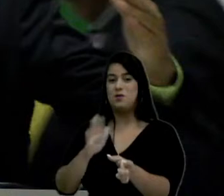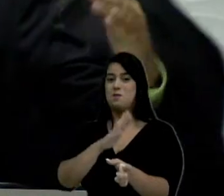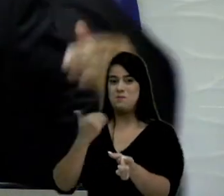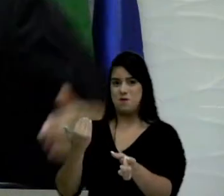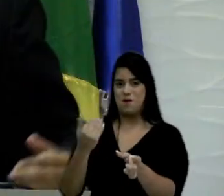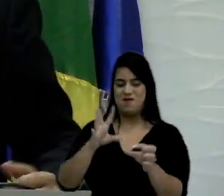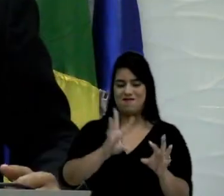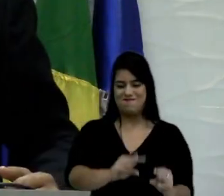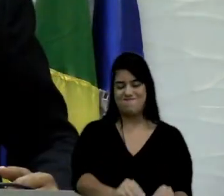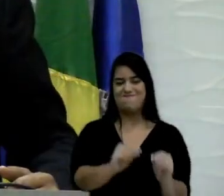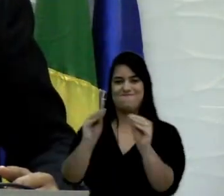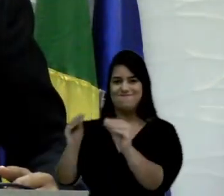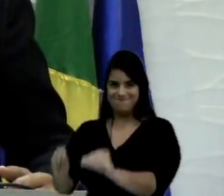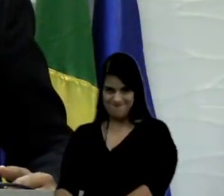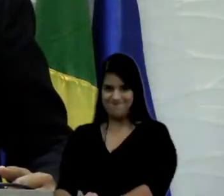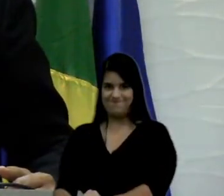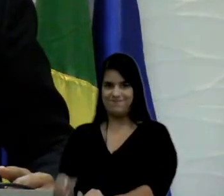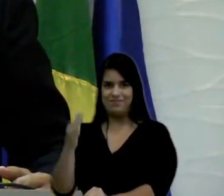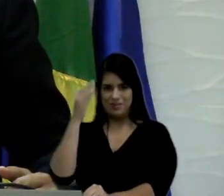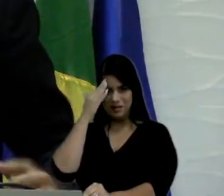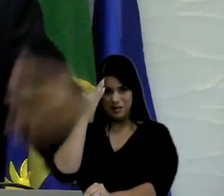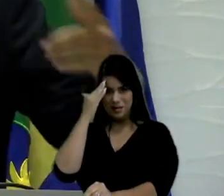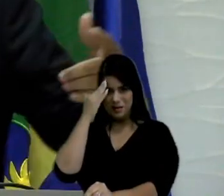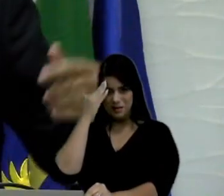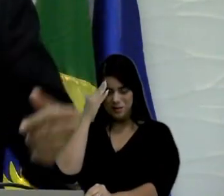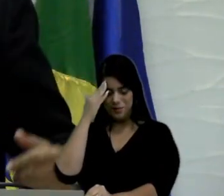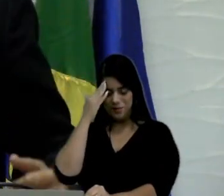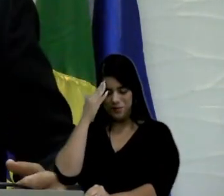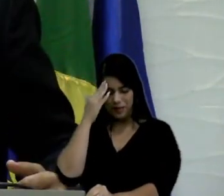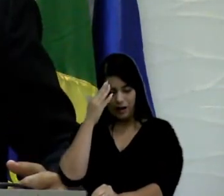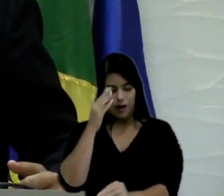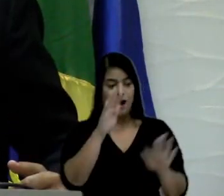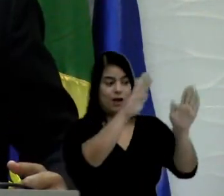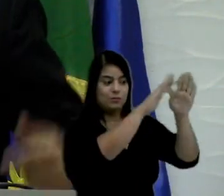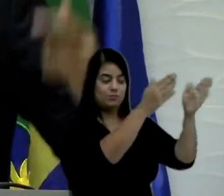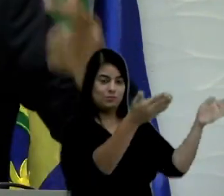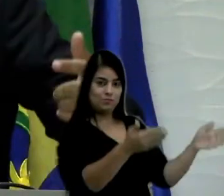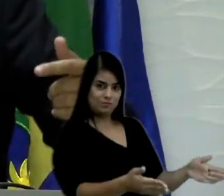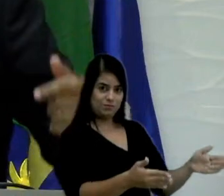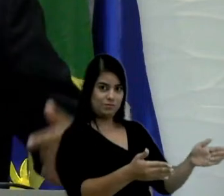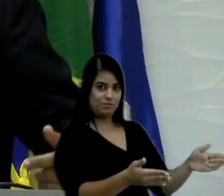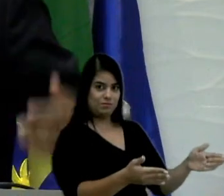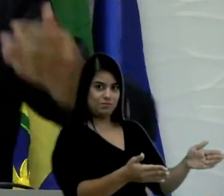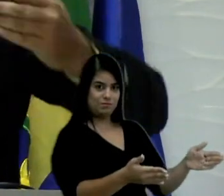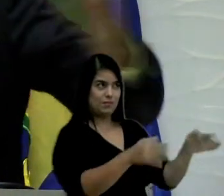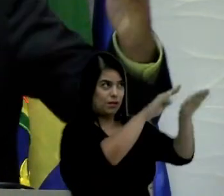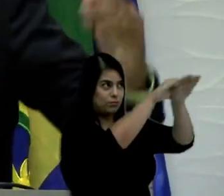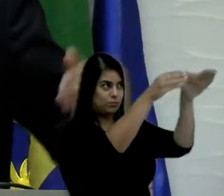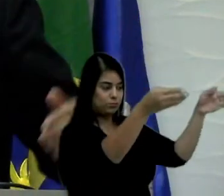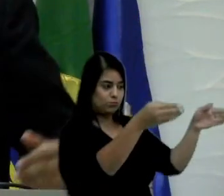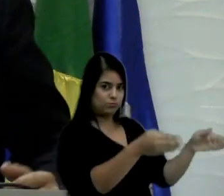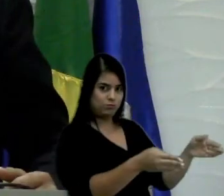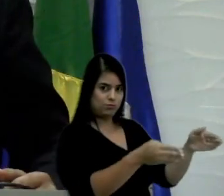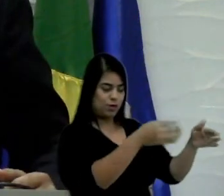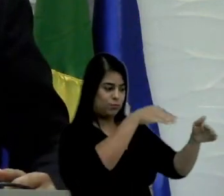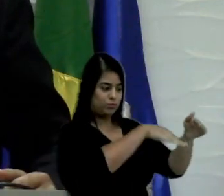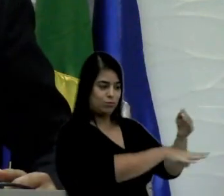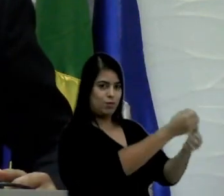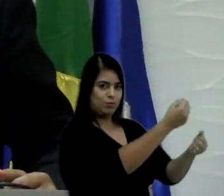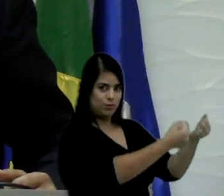jogando as máquinas os tratores os caminhões pipa jogado do